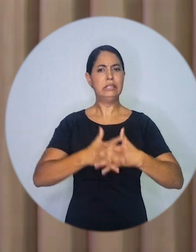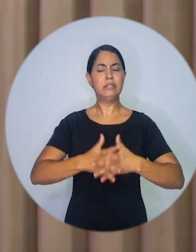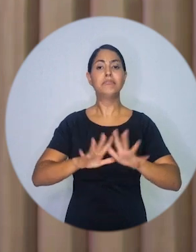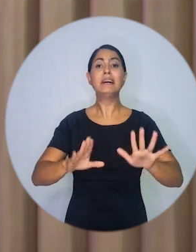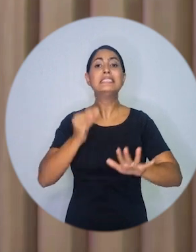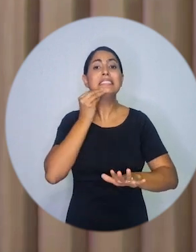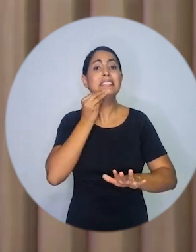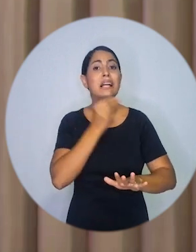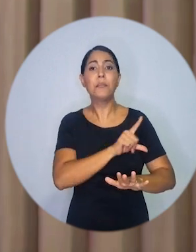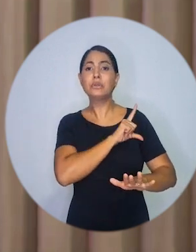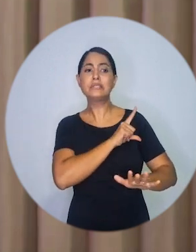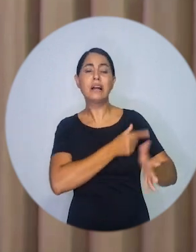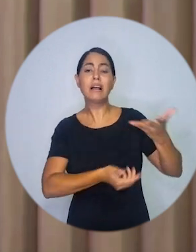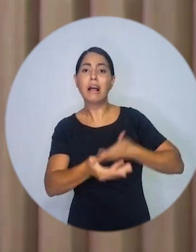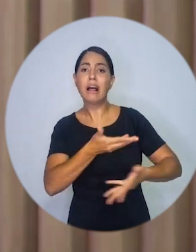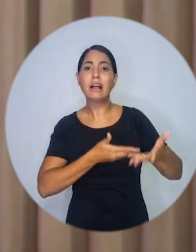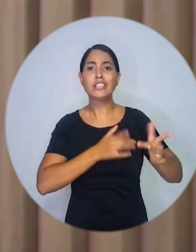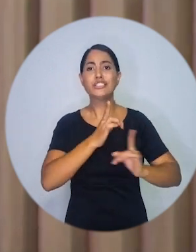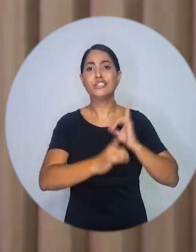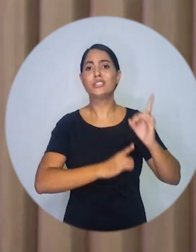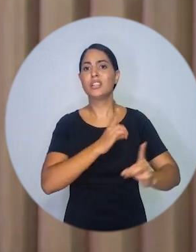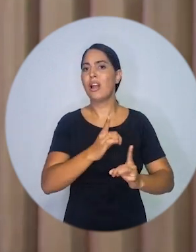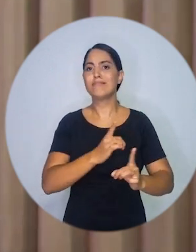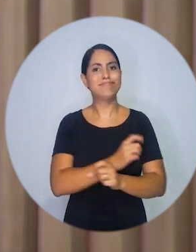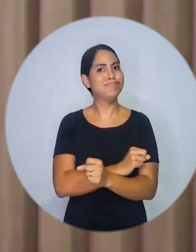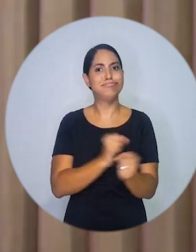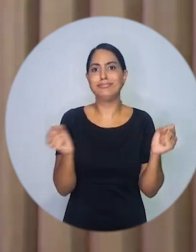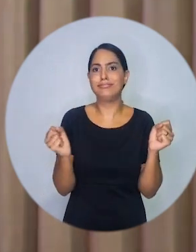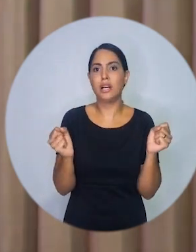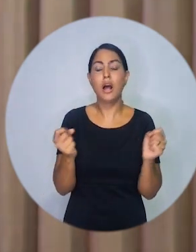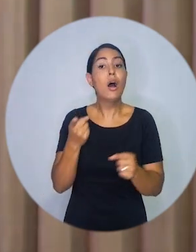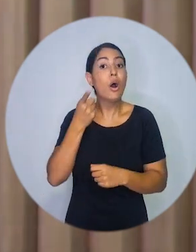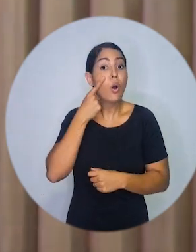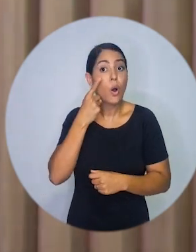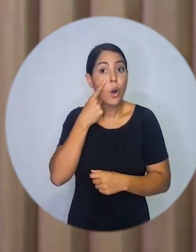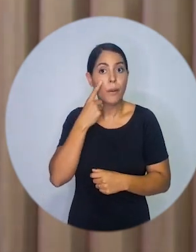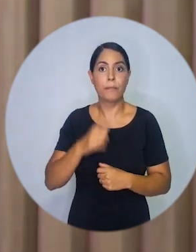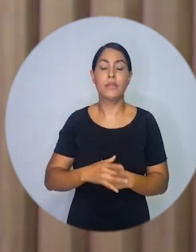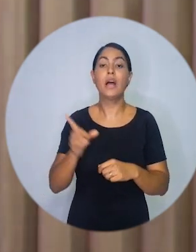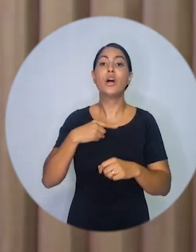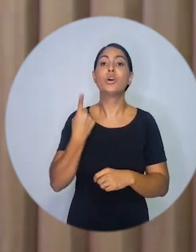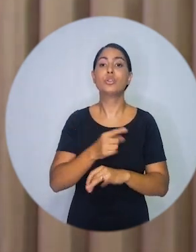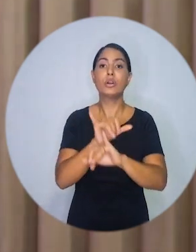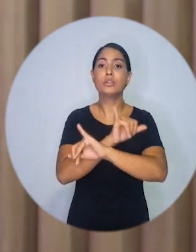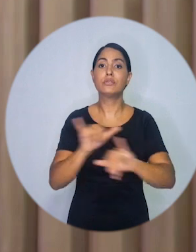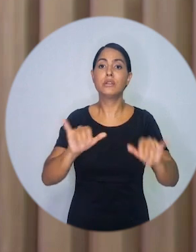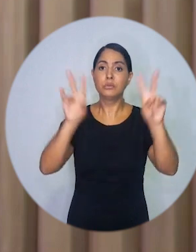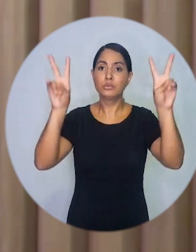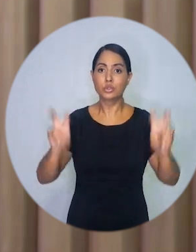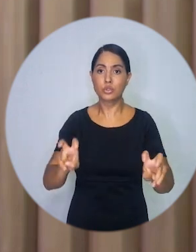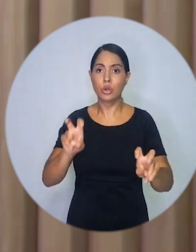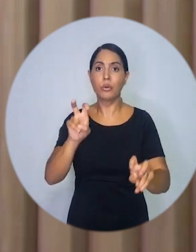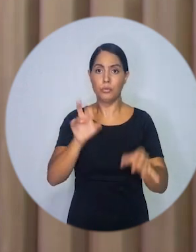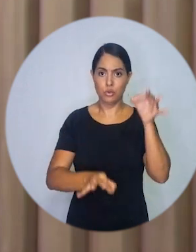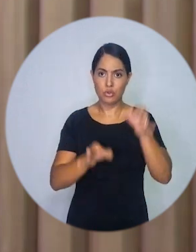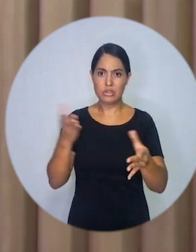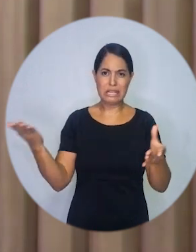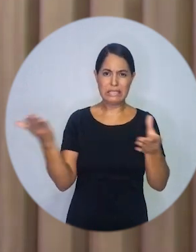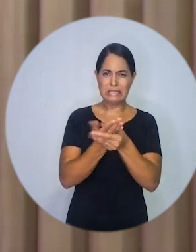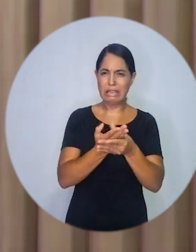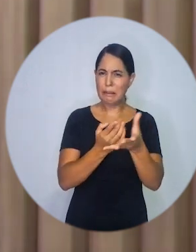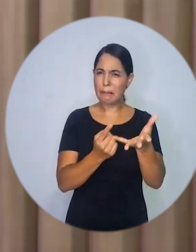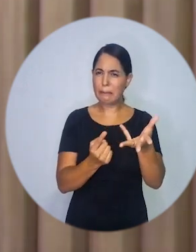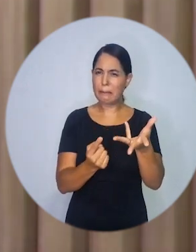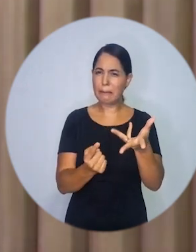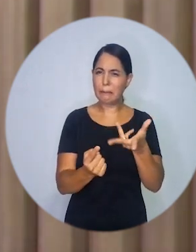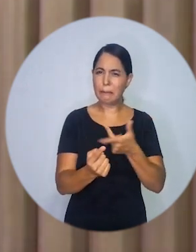buscamos todas as vias possíveis para uma solução pelo diálogo. Vejamos, quando falamos do volume de processos judiciais